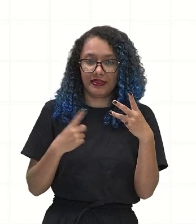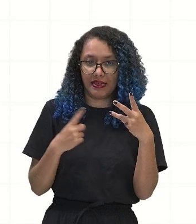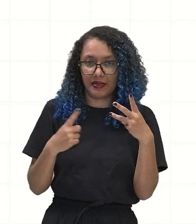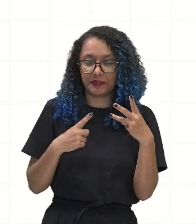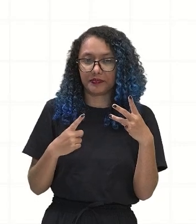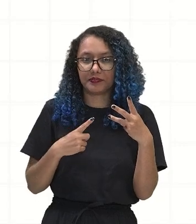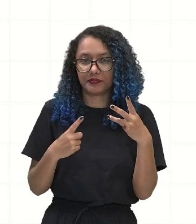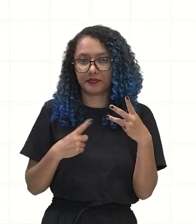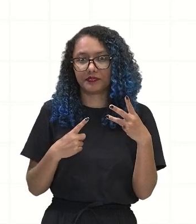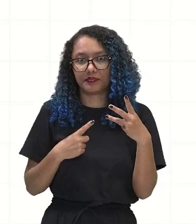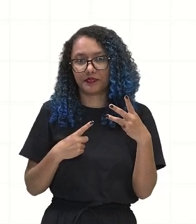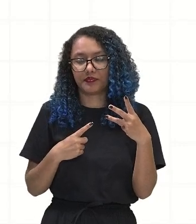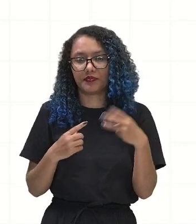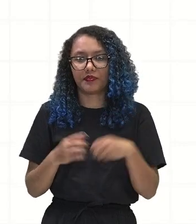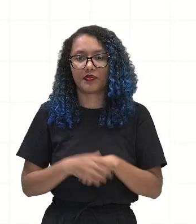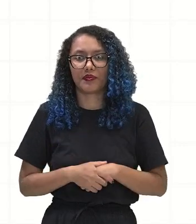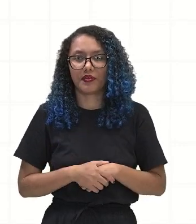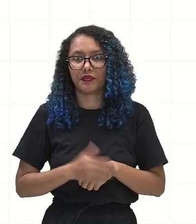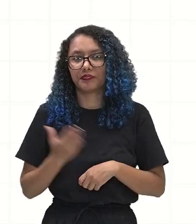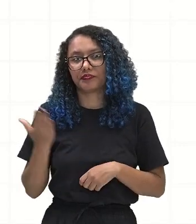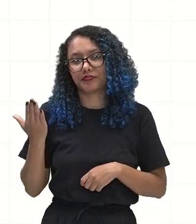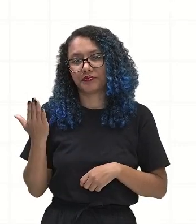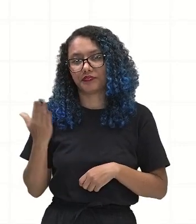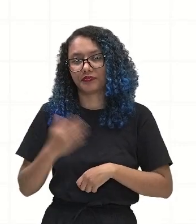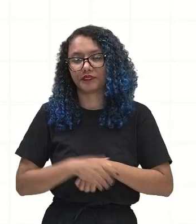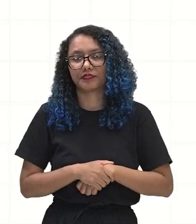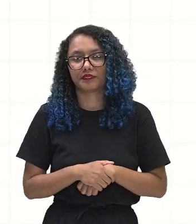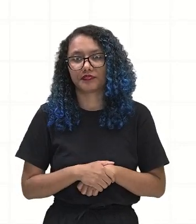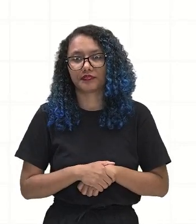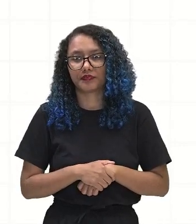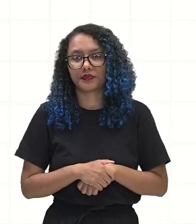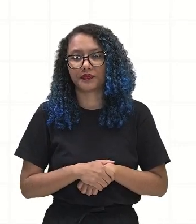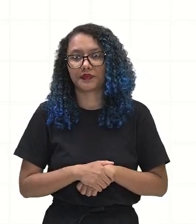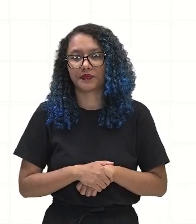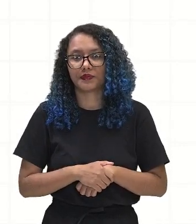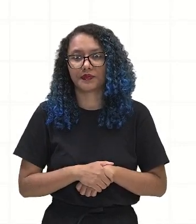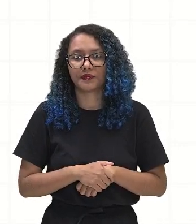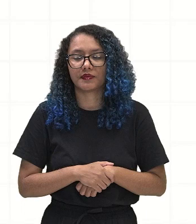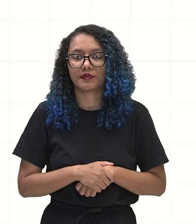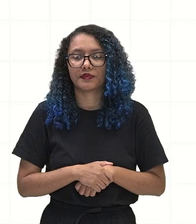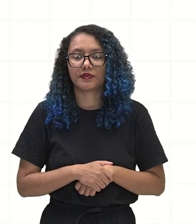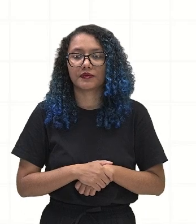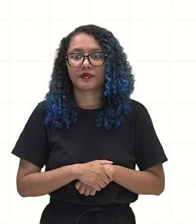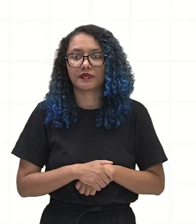tá? Muito bem. Então, nós temos aqui